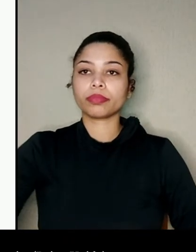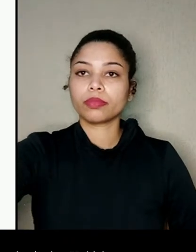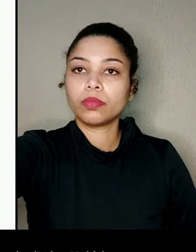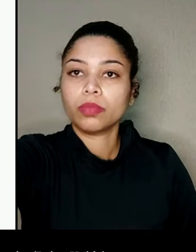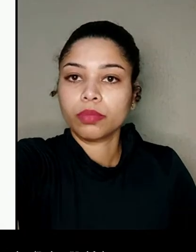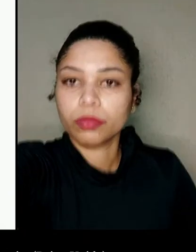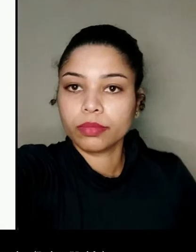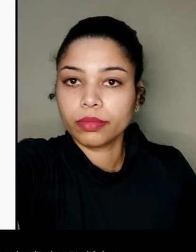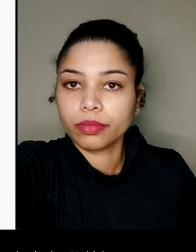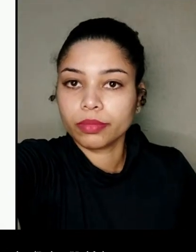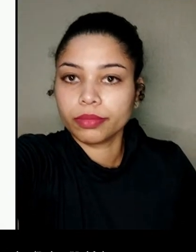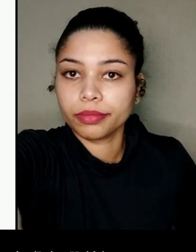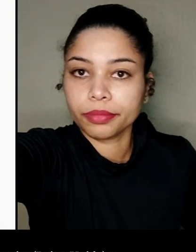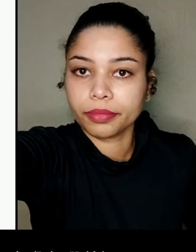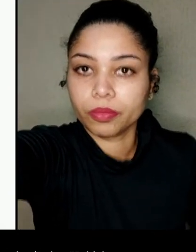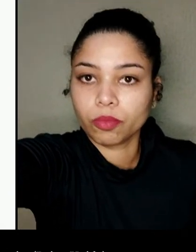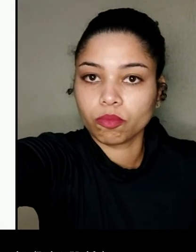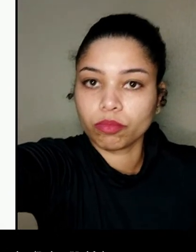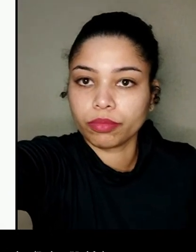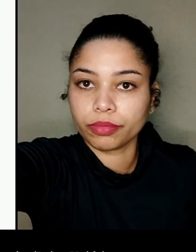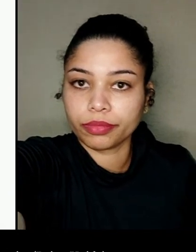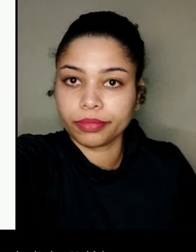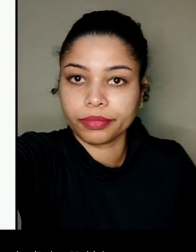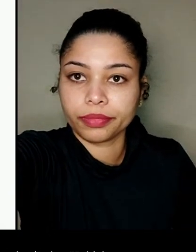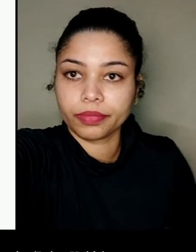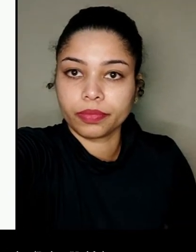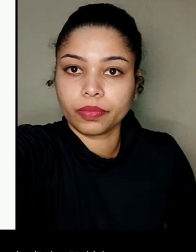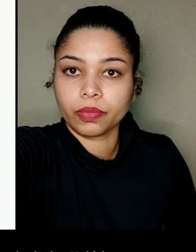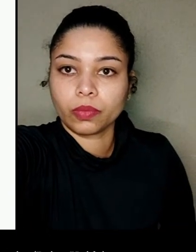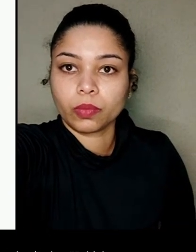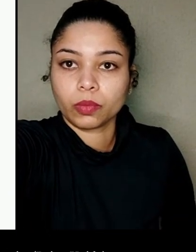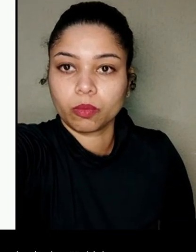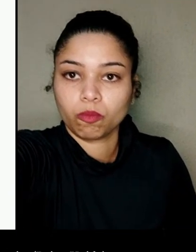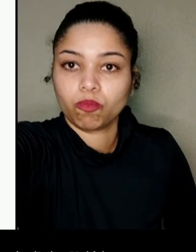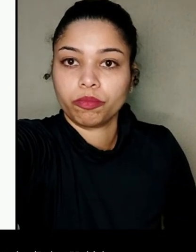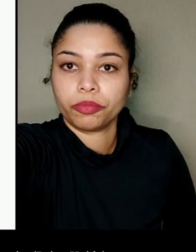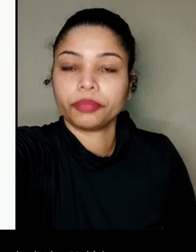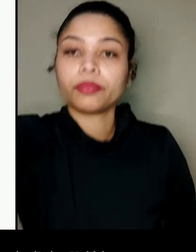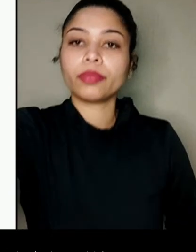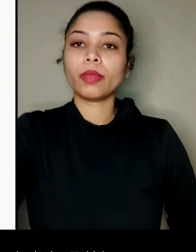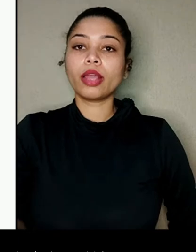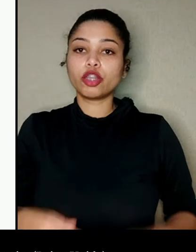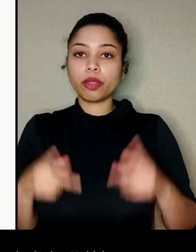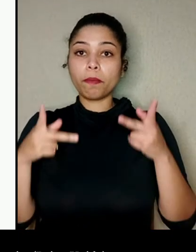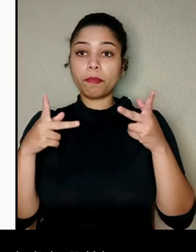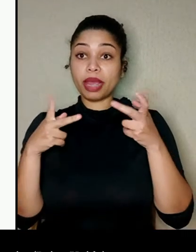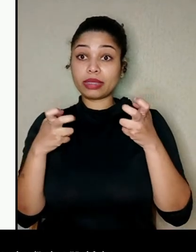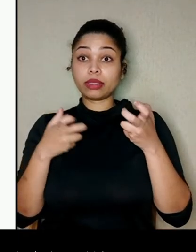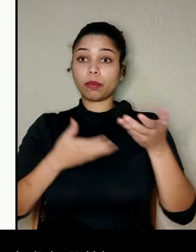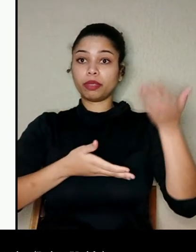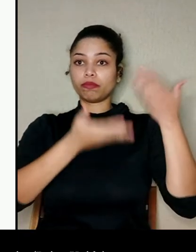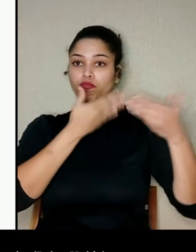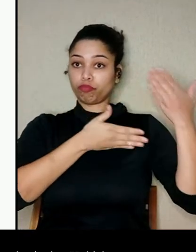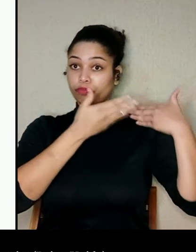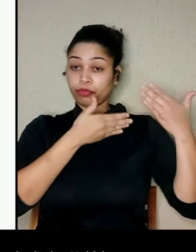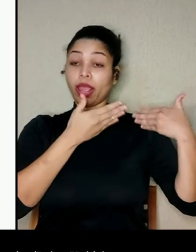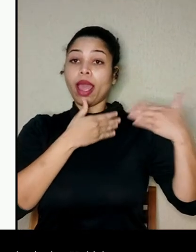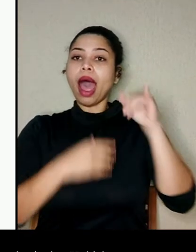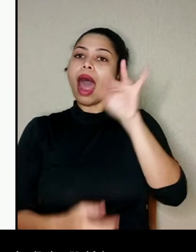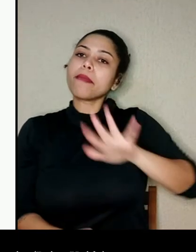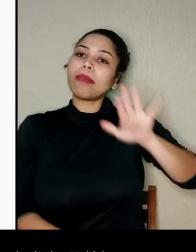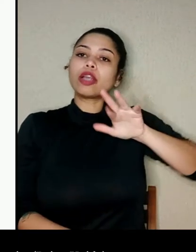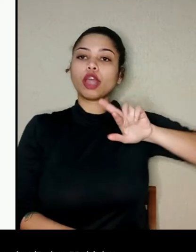quando nós olhamos para trás e de novo essa imagem aqui não é do bacon mas é só uma